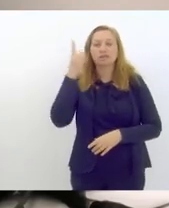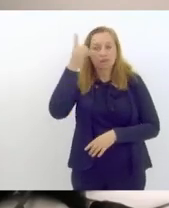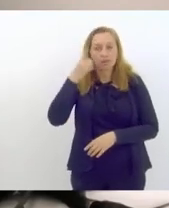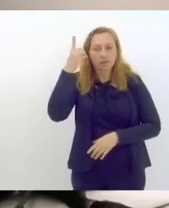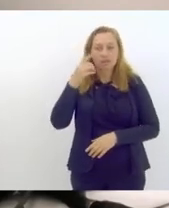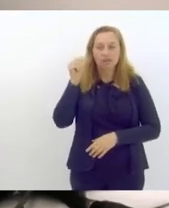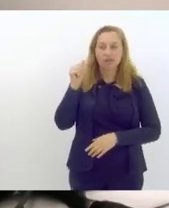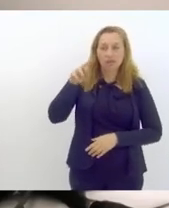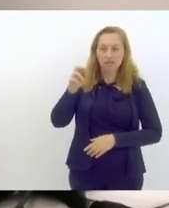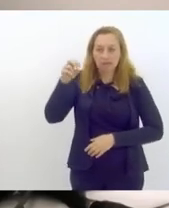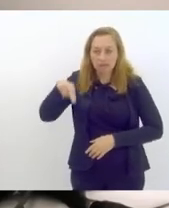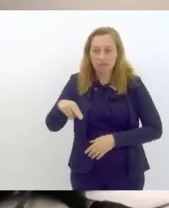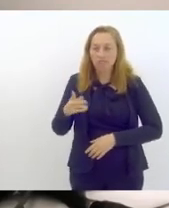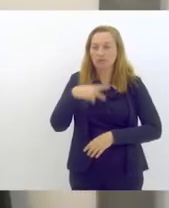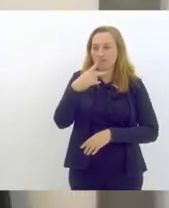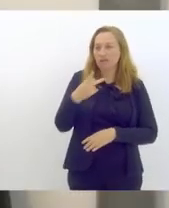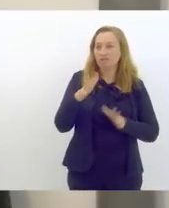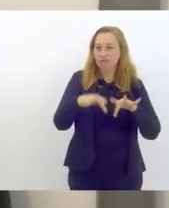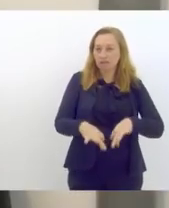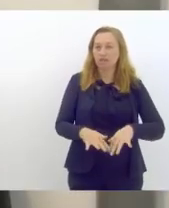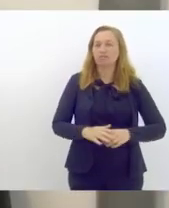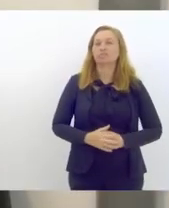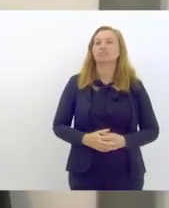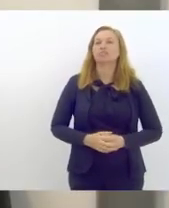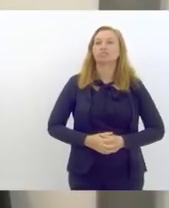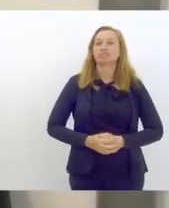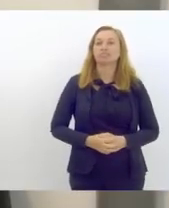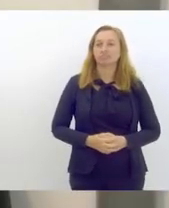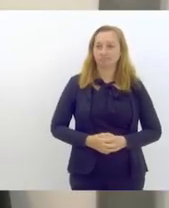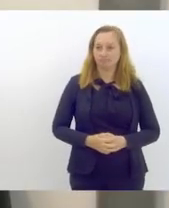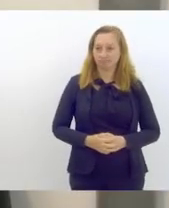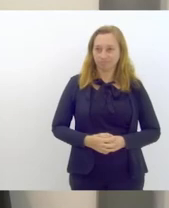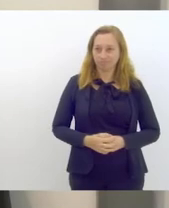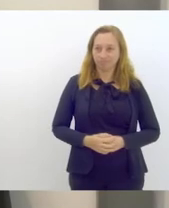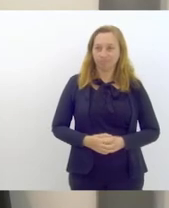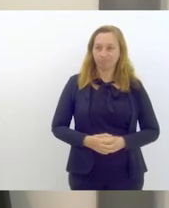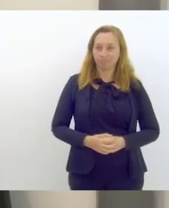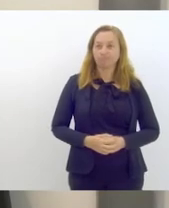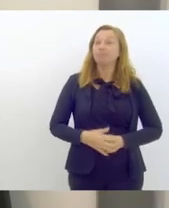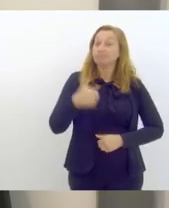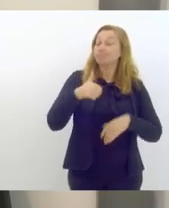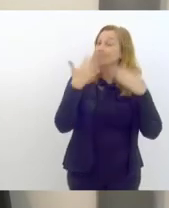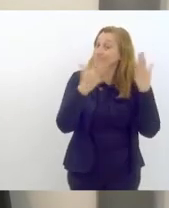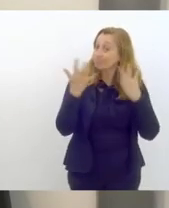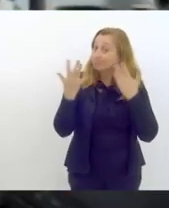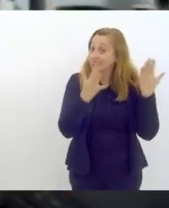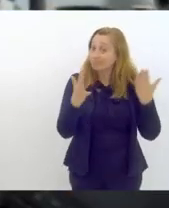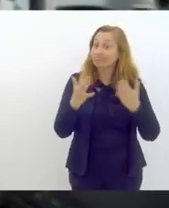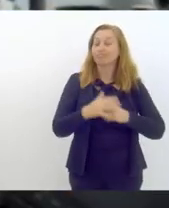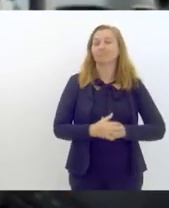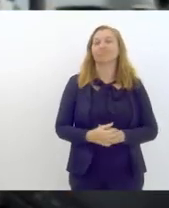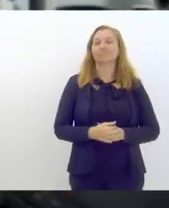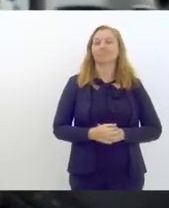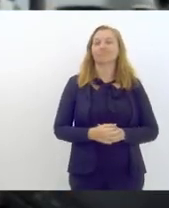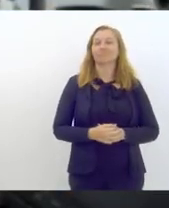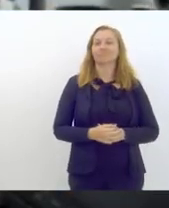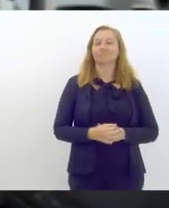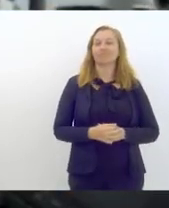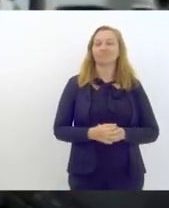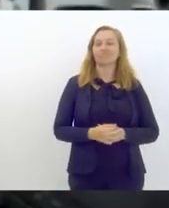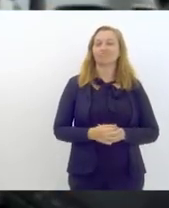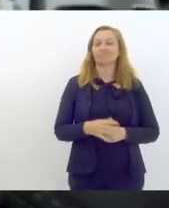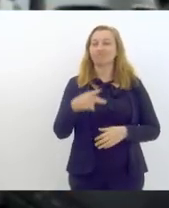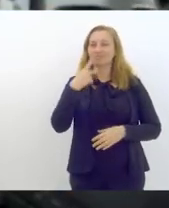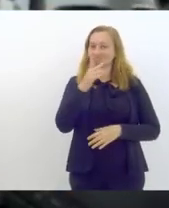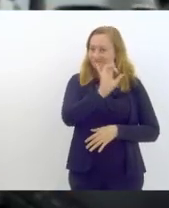Wanderson Nogueira para as considerações finais e encerramento, deputado. Bem, primeiro, parabenizar aí pelas explanações dos